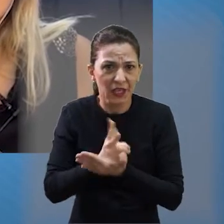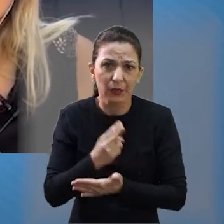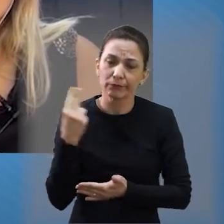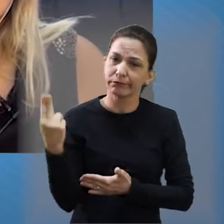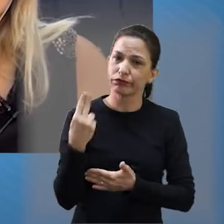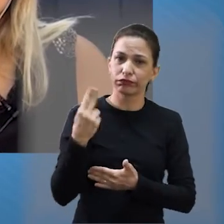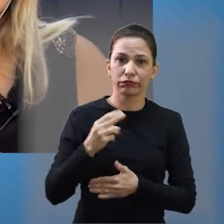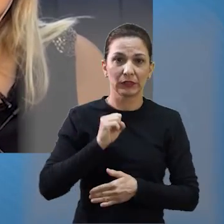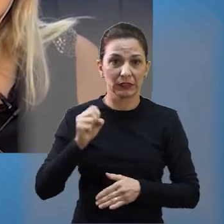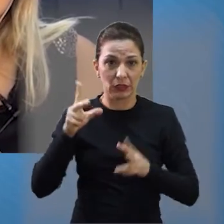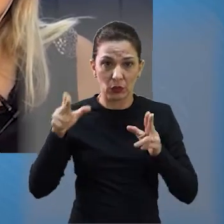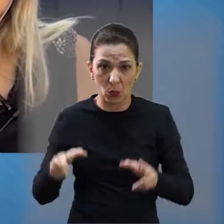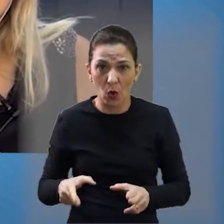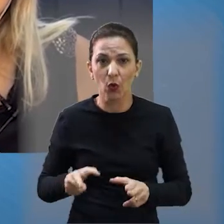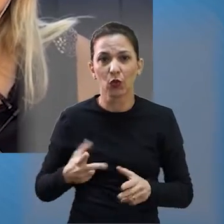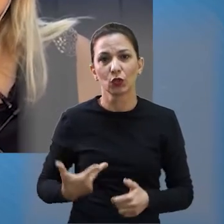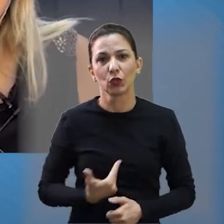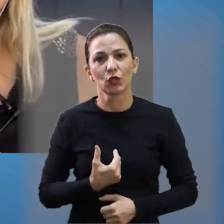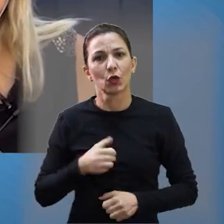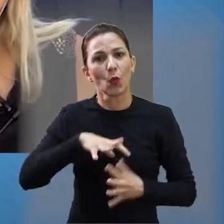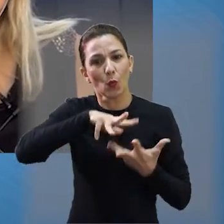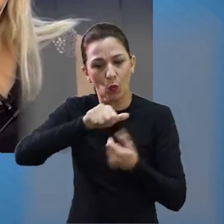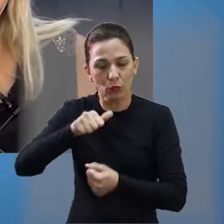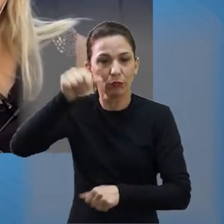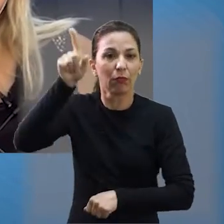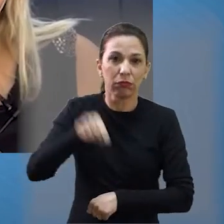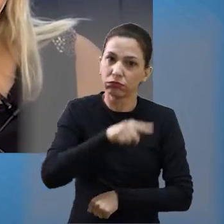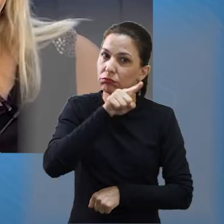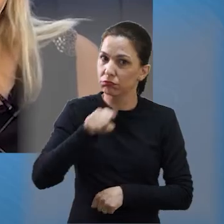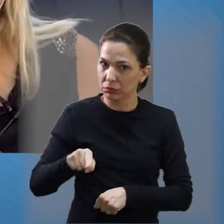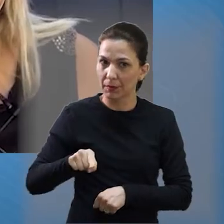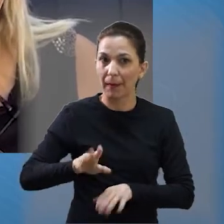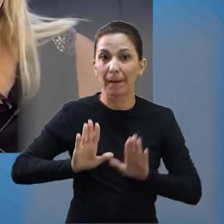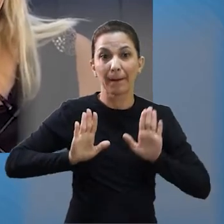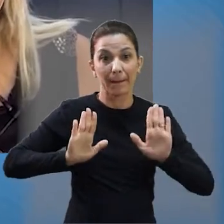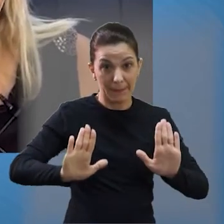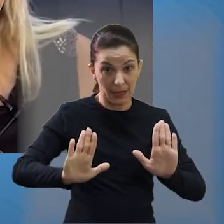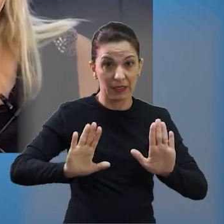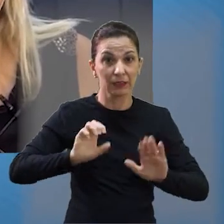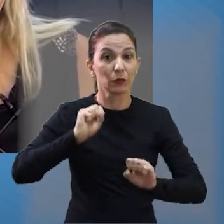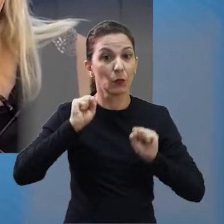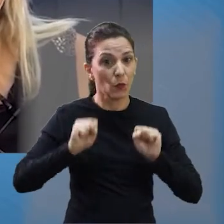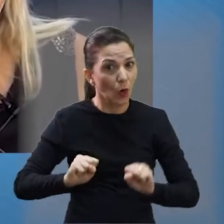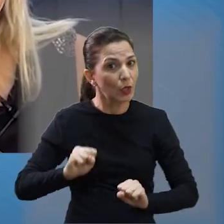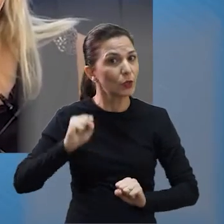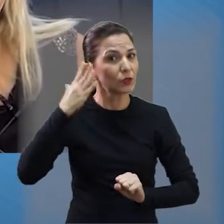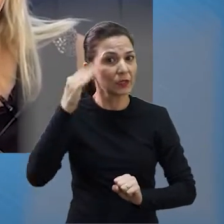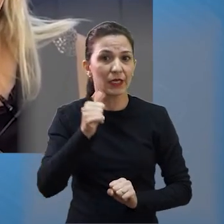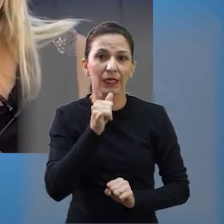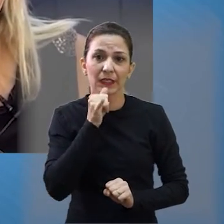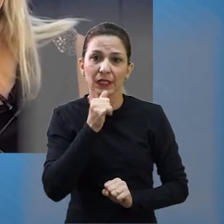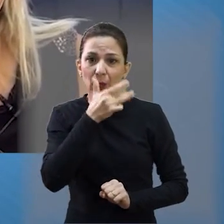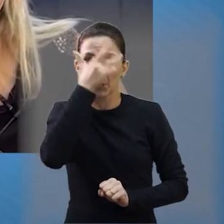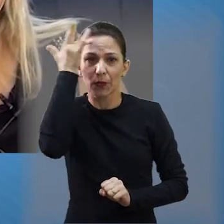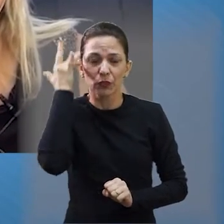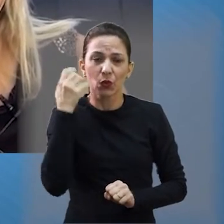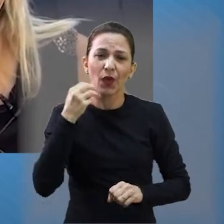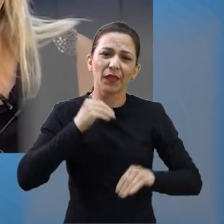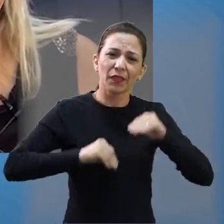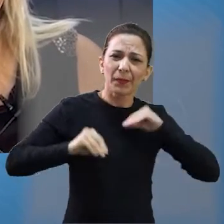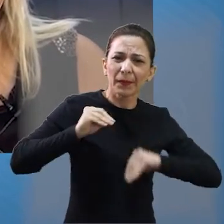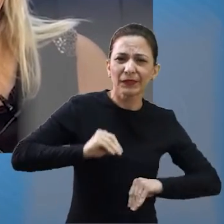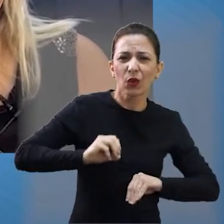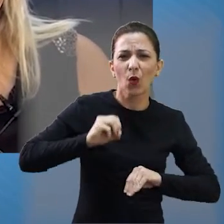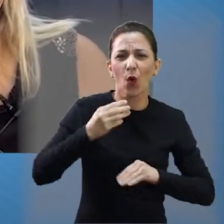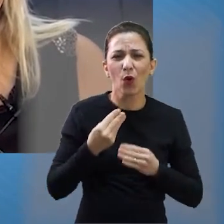uma bariátrica e você vai virar alcoólico, senão a cirurgia bariátrica já teria sido suspensa no mundo, né? Sim. Por favor. Mas em